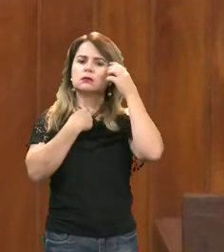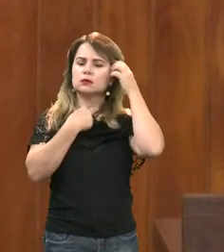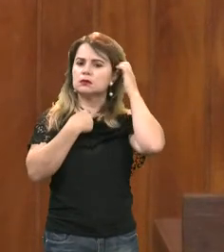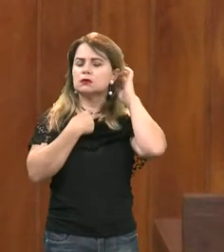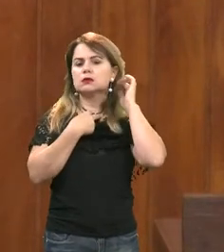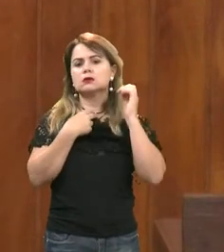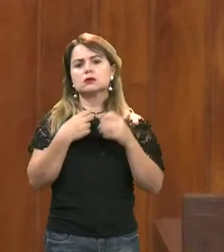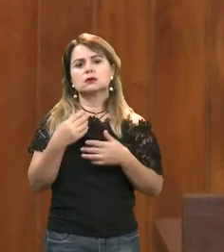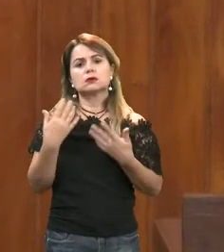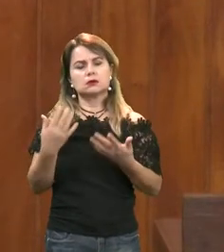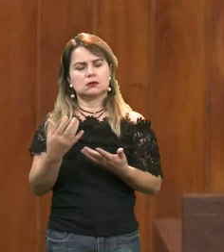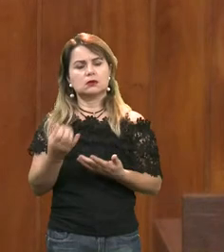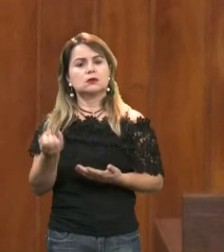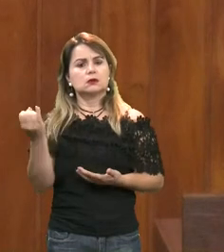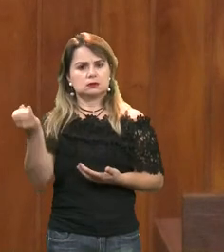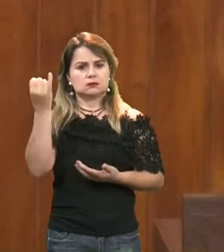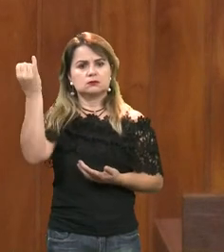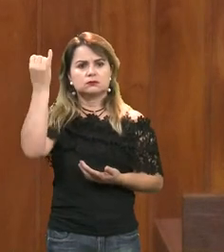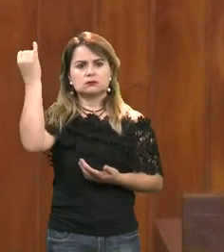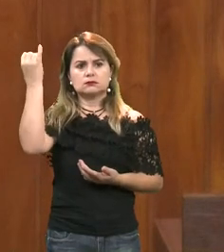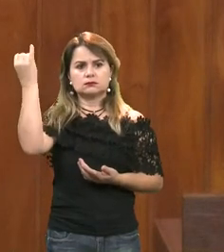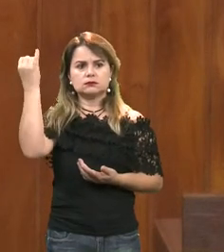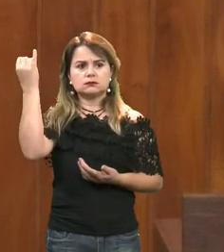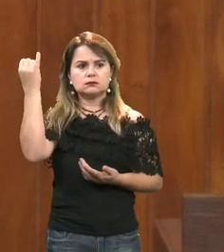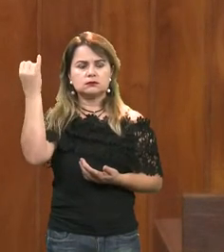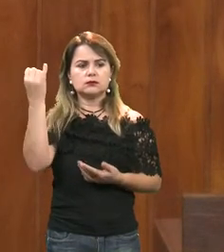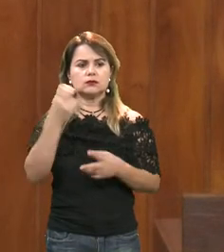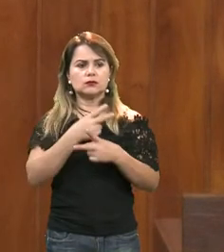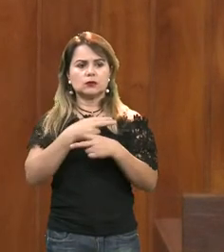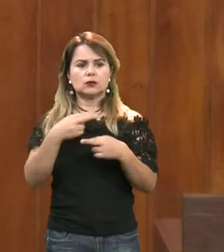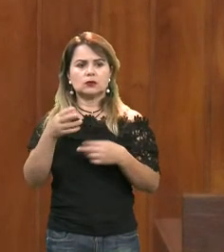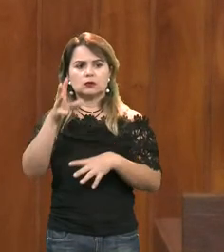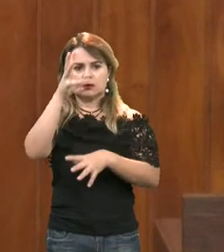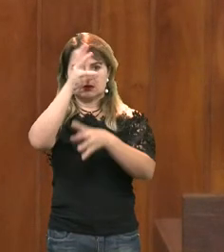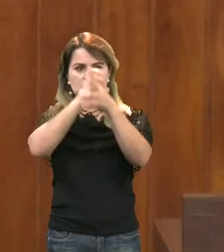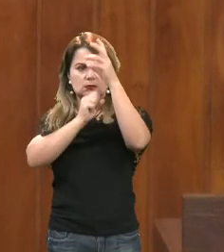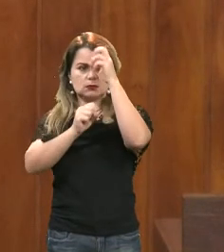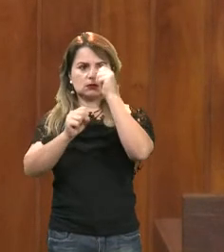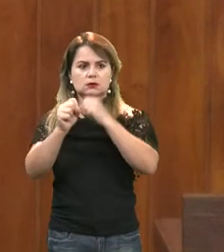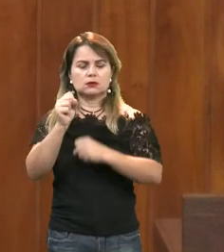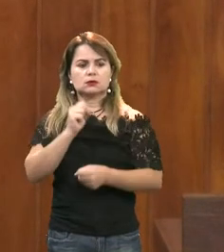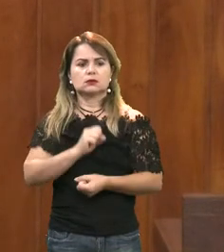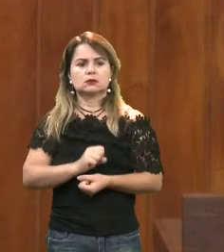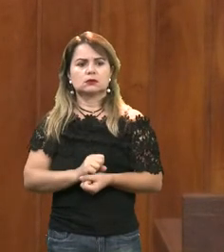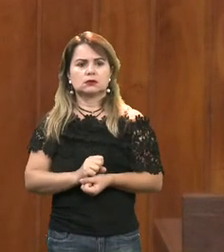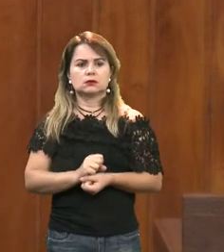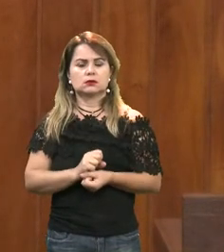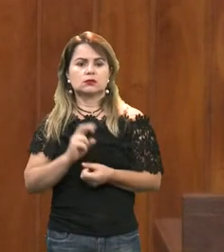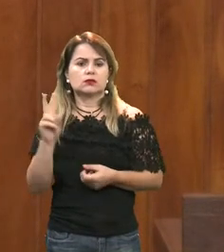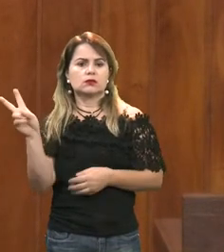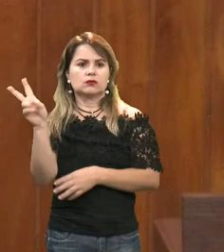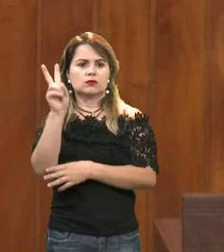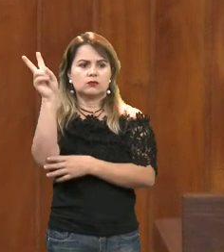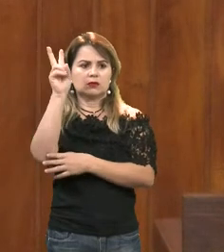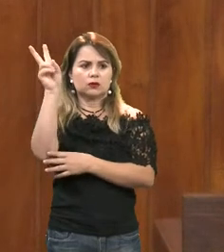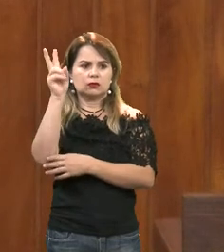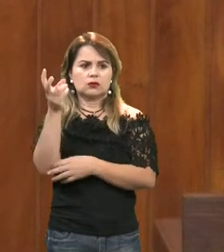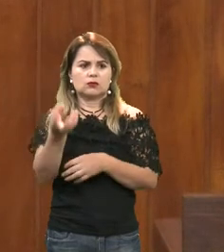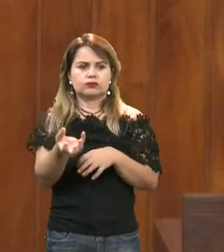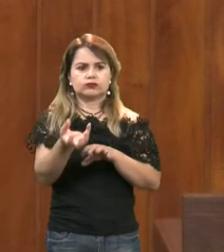15 segundos para lembrar uma coisa que eu aprendi, estou aprendendo, na verdade, como o valor da empatia,